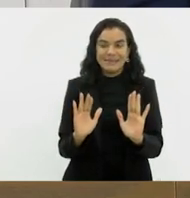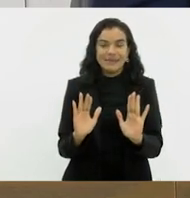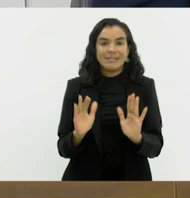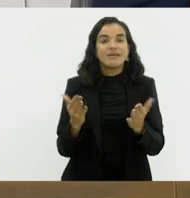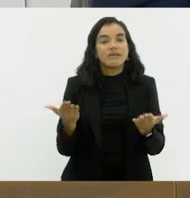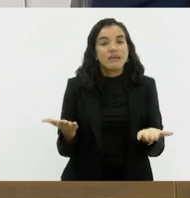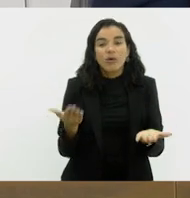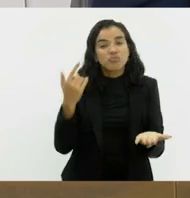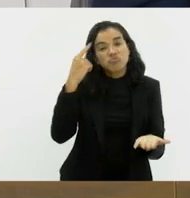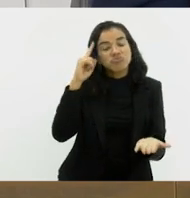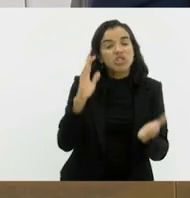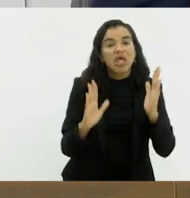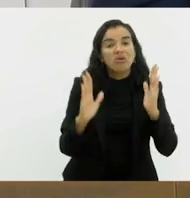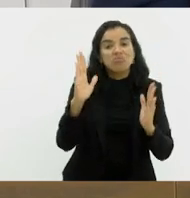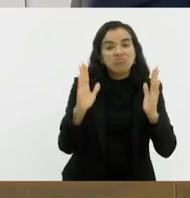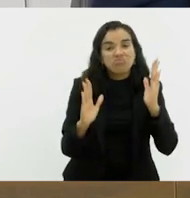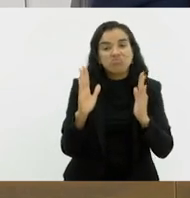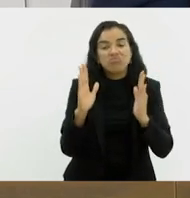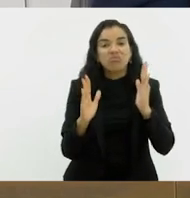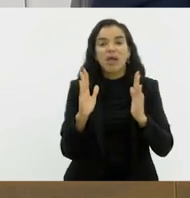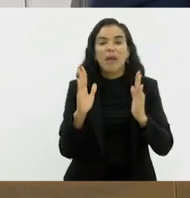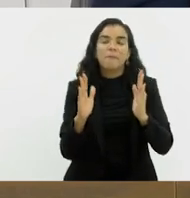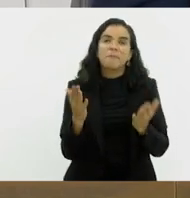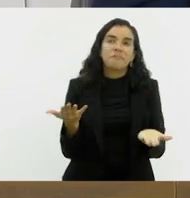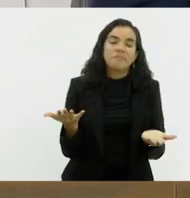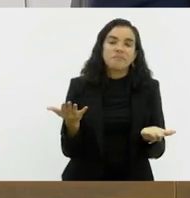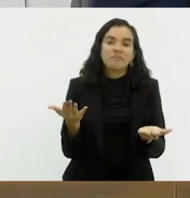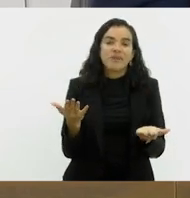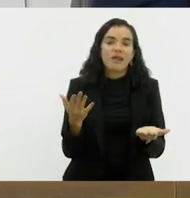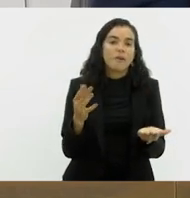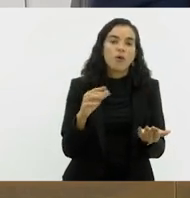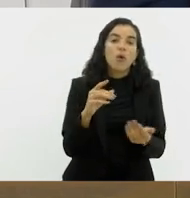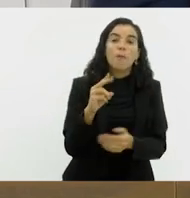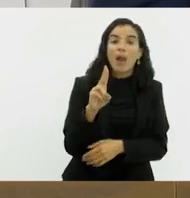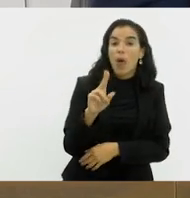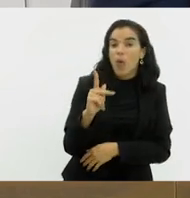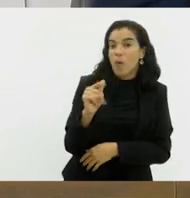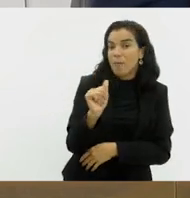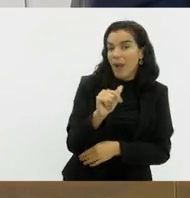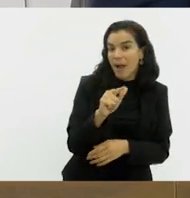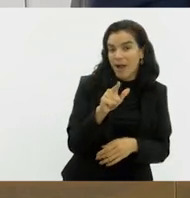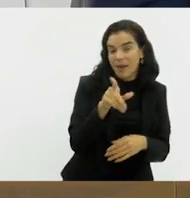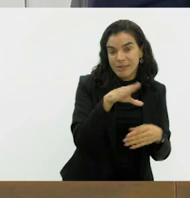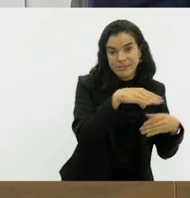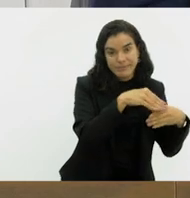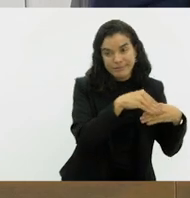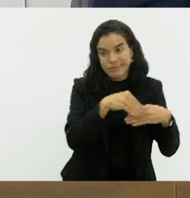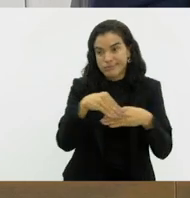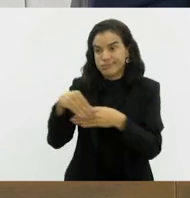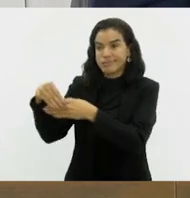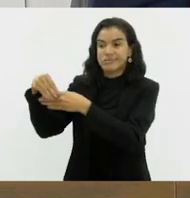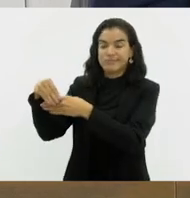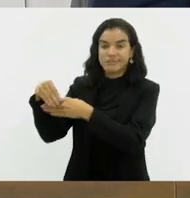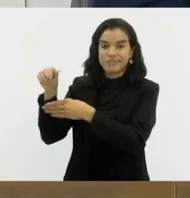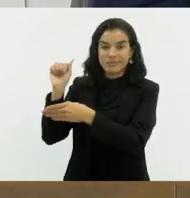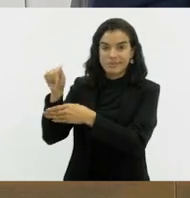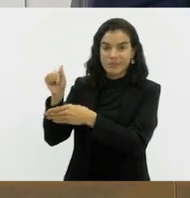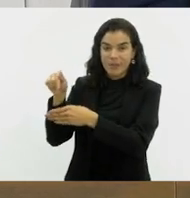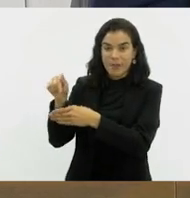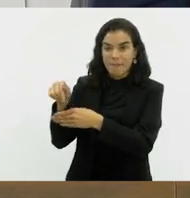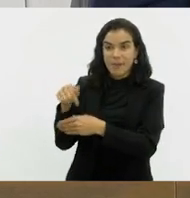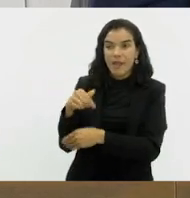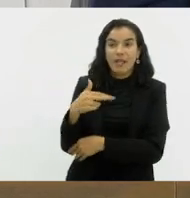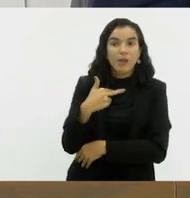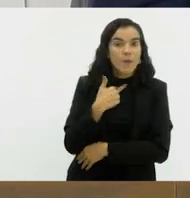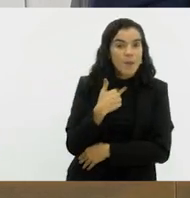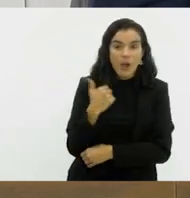não sei estimar por ali. A estimativa devia ser direcionada para a UPA, que é algo que é o mais próximo que a gente tem. E que, por exemplo, não pode